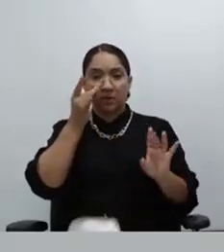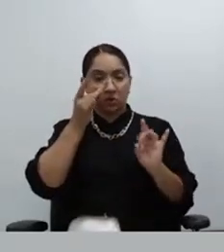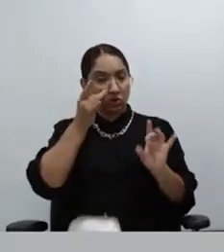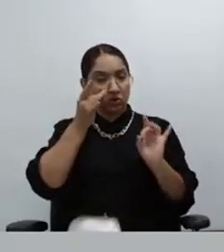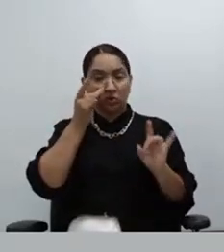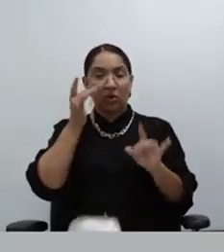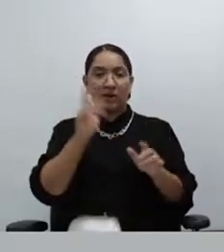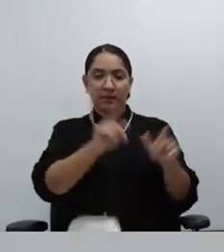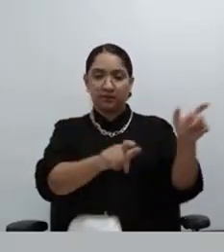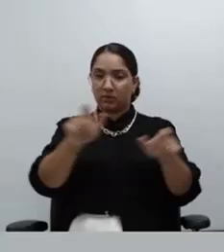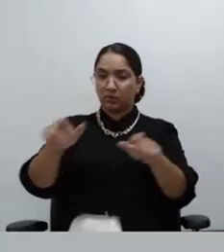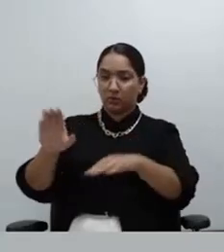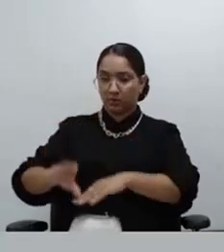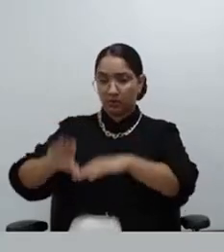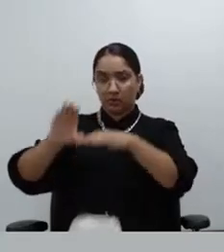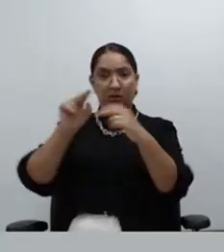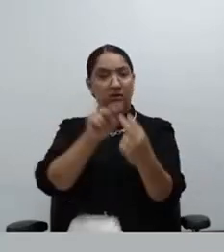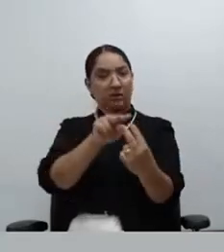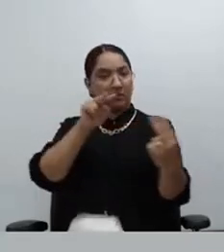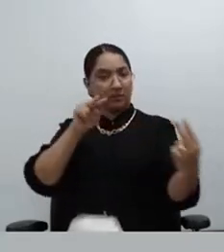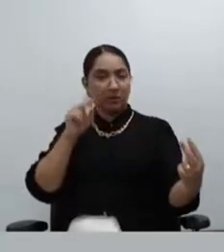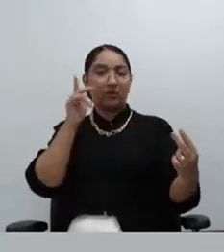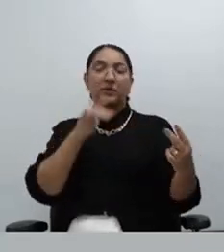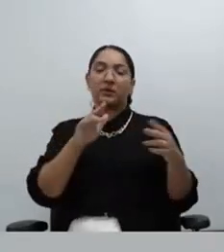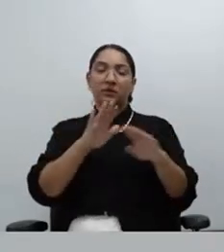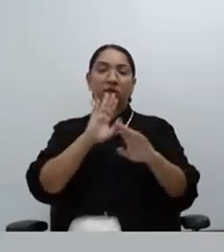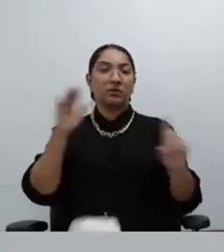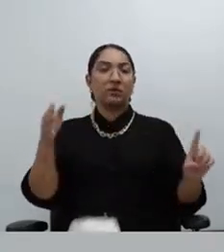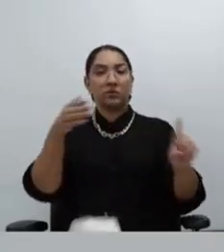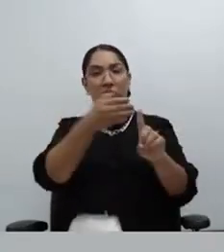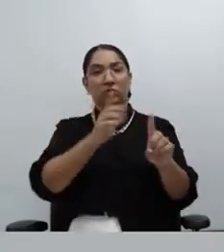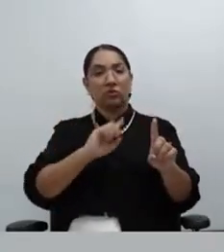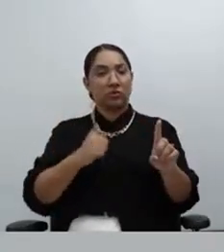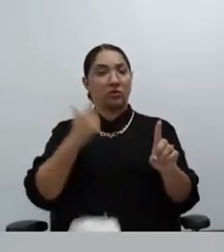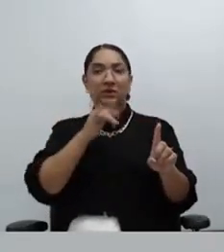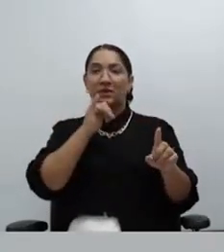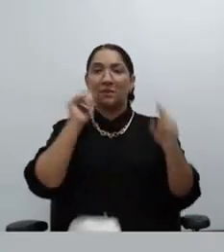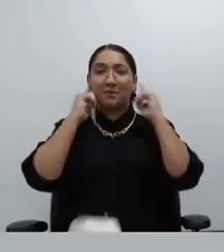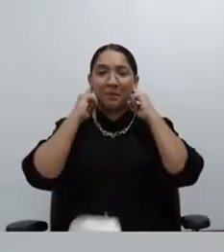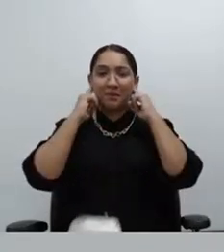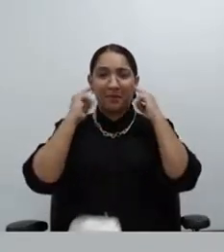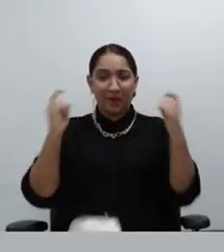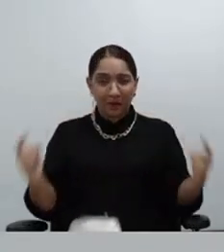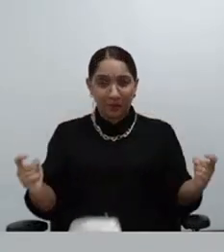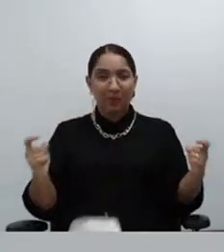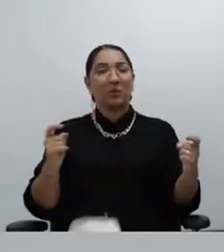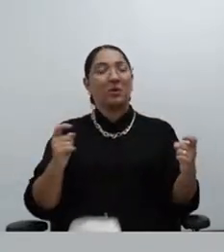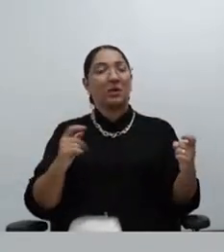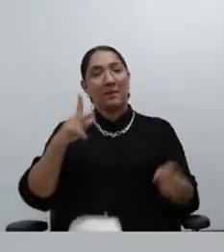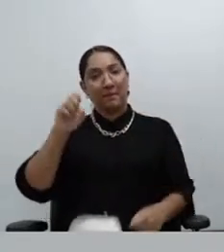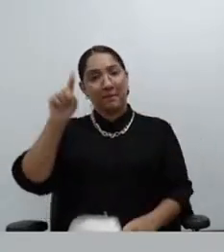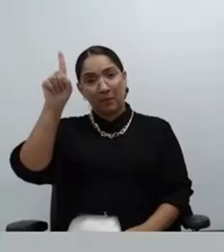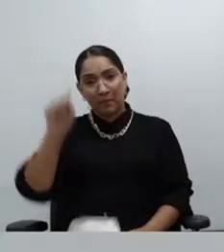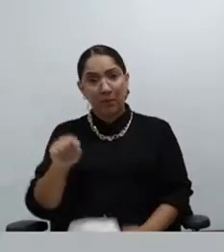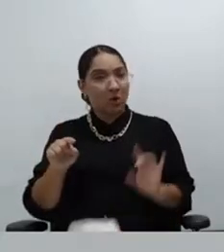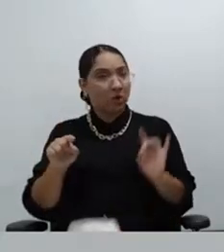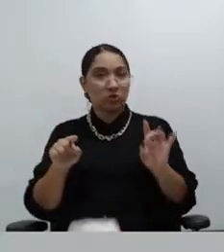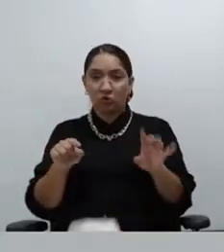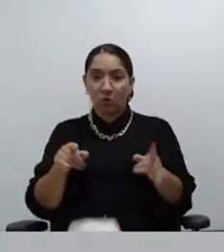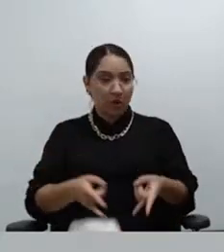e conselheiras participava remotamente. Nesse sentido, nós teremos barulho de obra e pó, não só